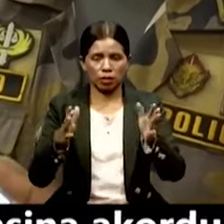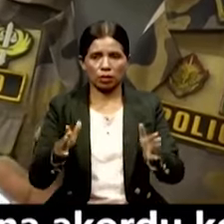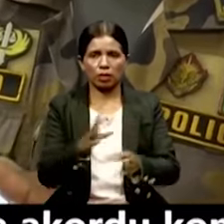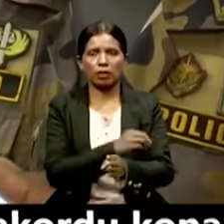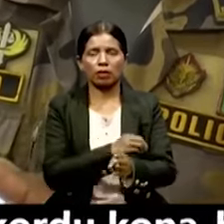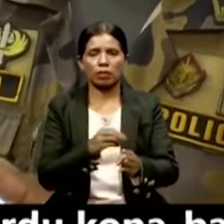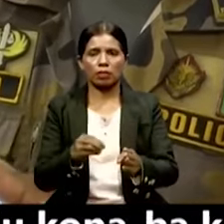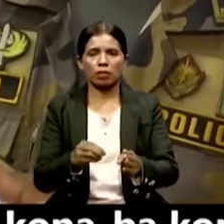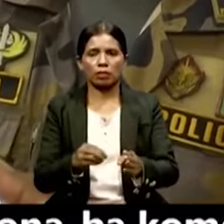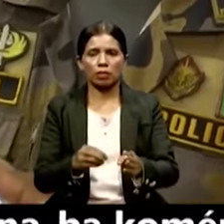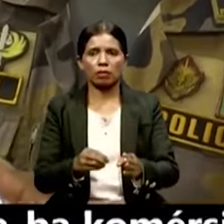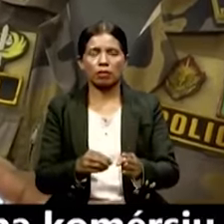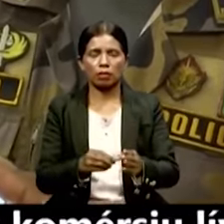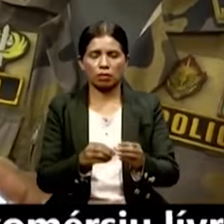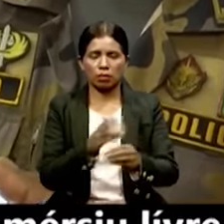mos